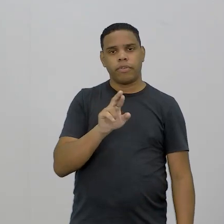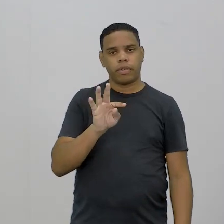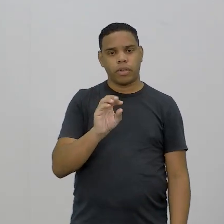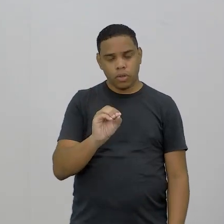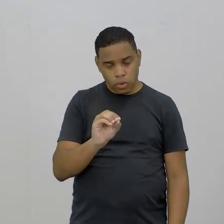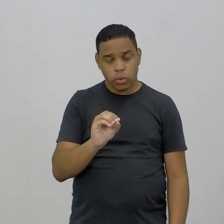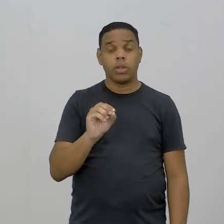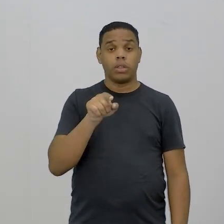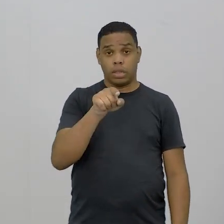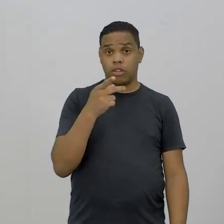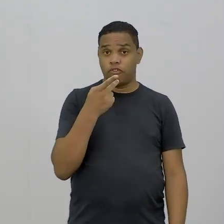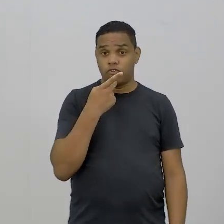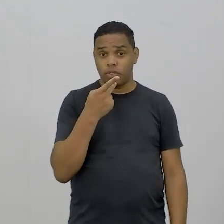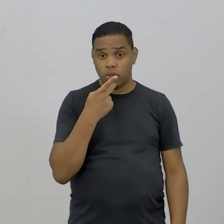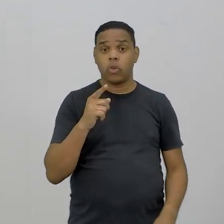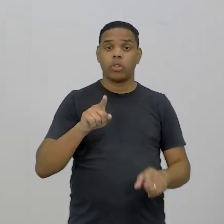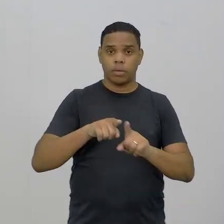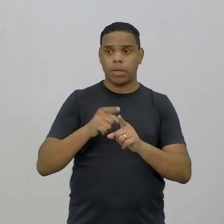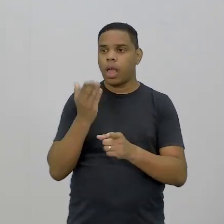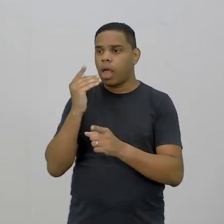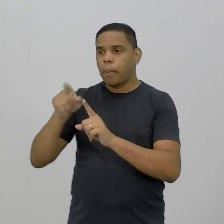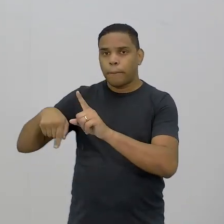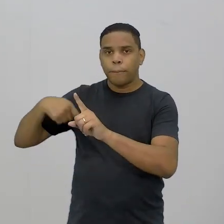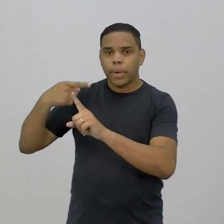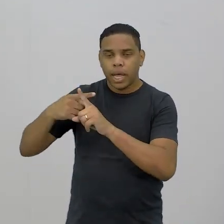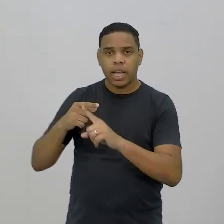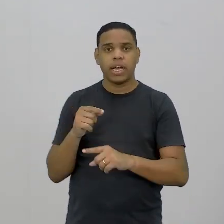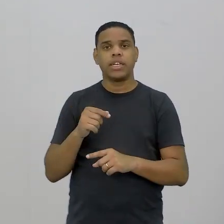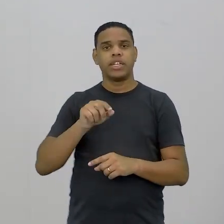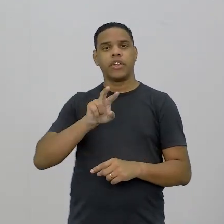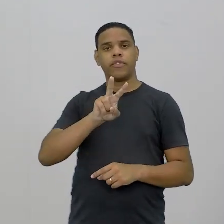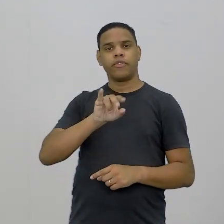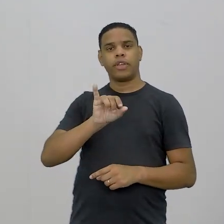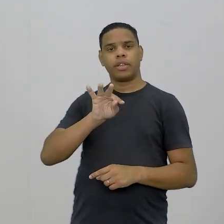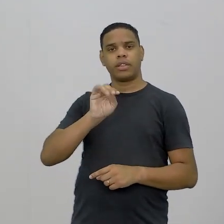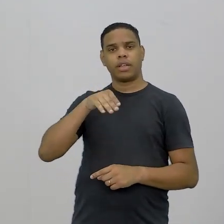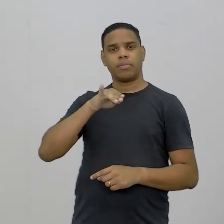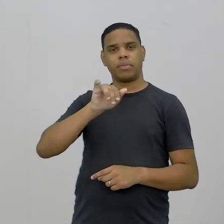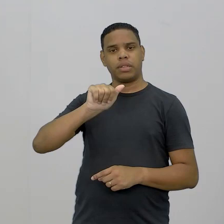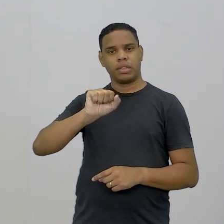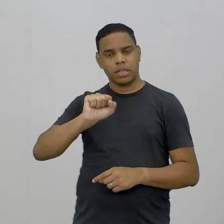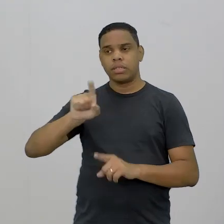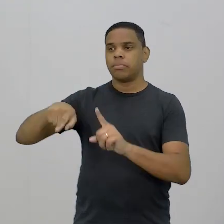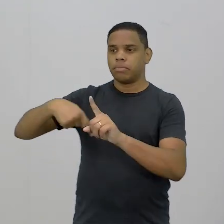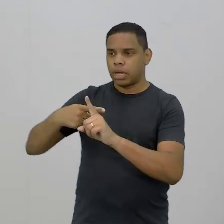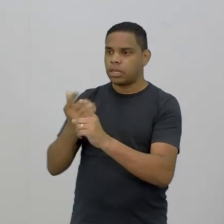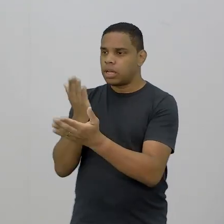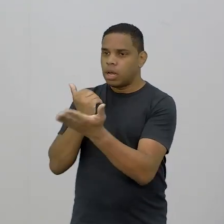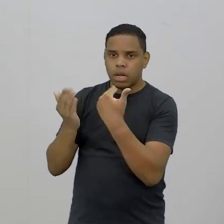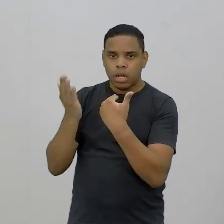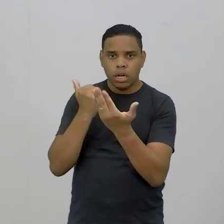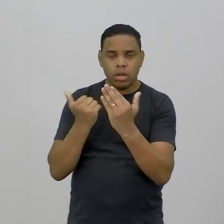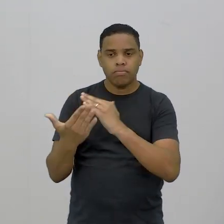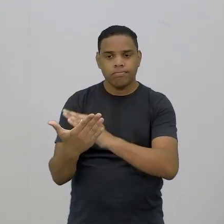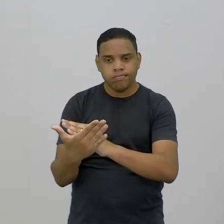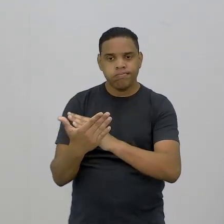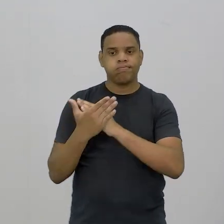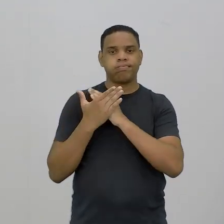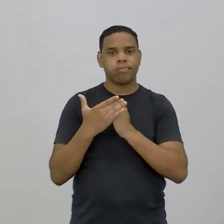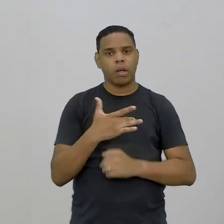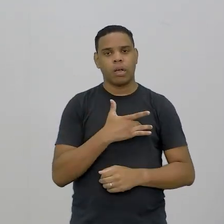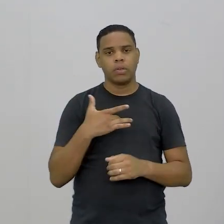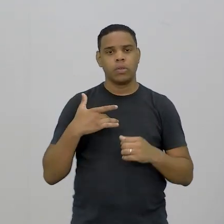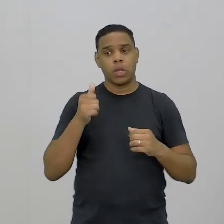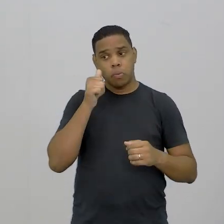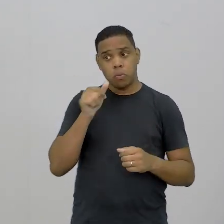você citou também, a questão aí dos suplementos, né? Vitaminas, né? E suplementos para que auxiliem, então, a